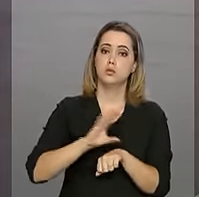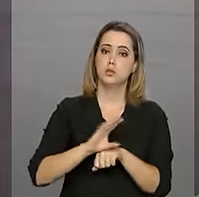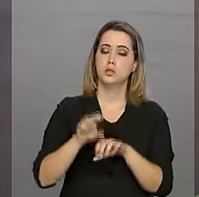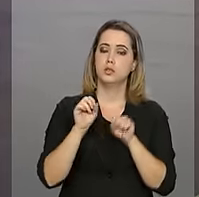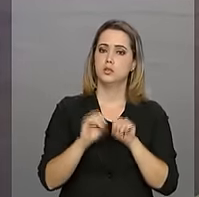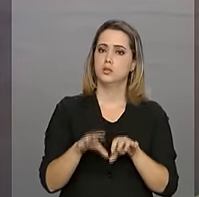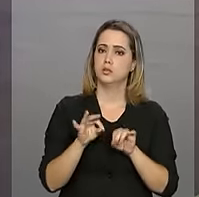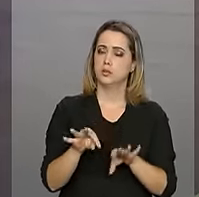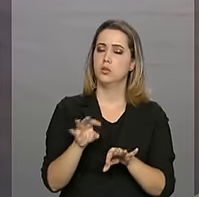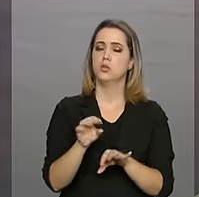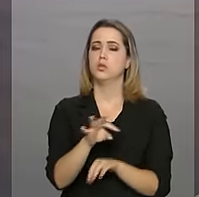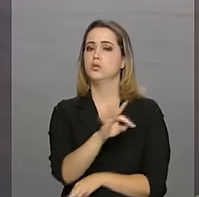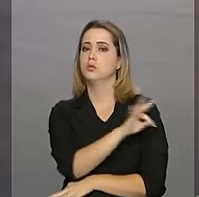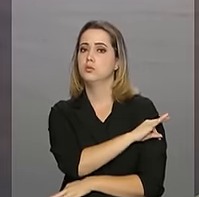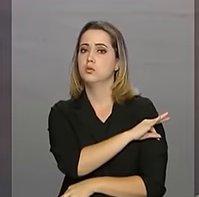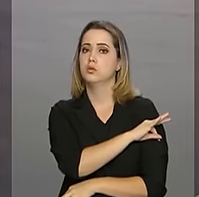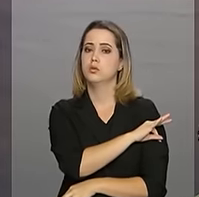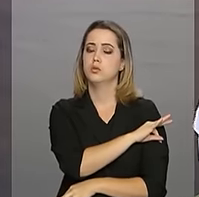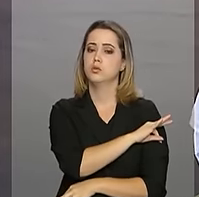técnica e tecnológica,